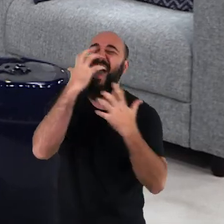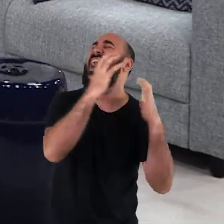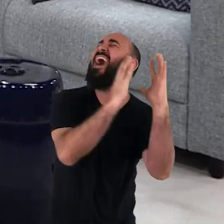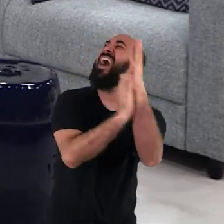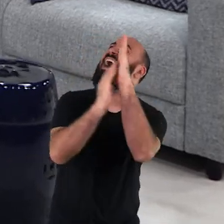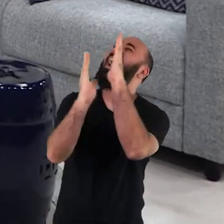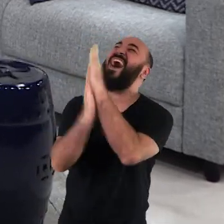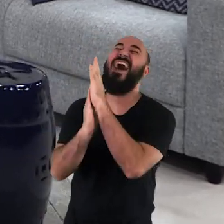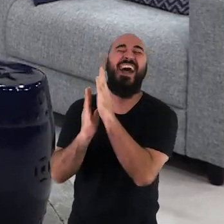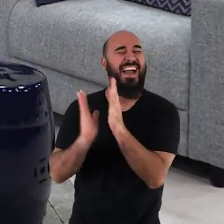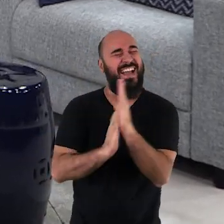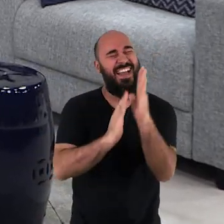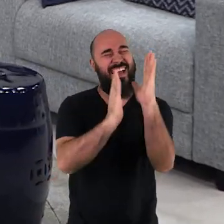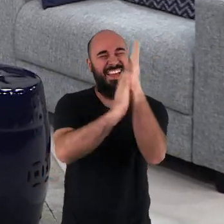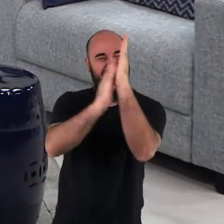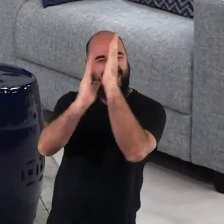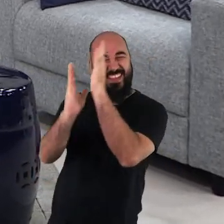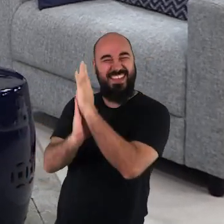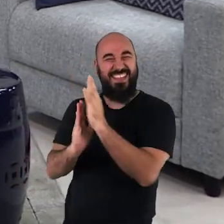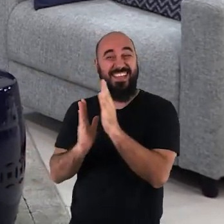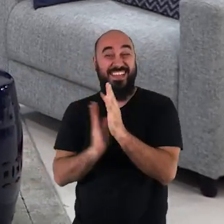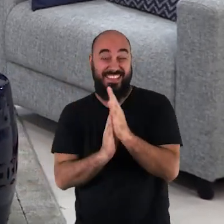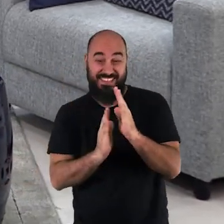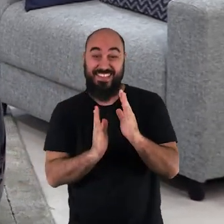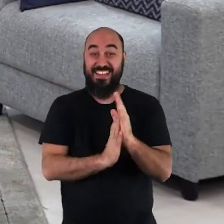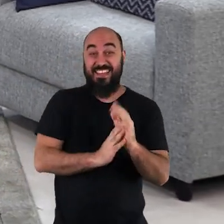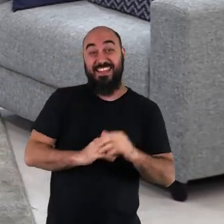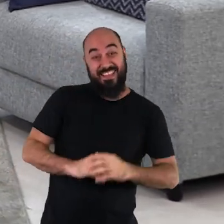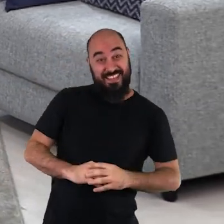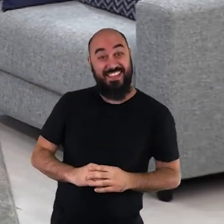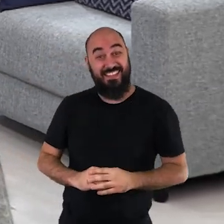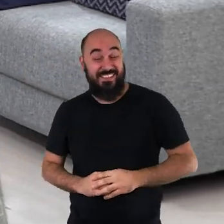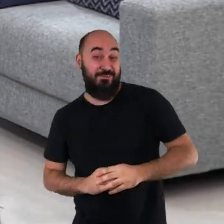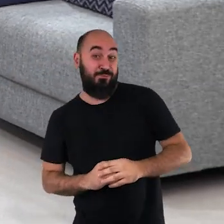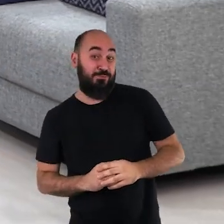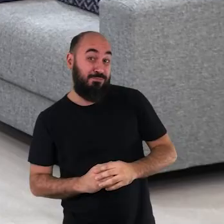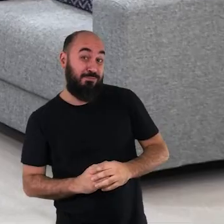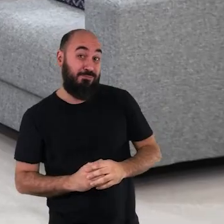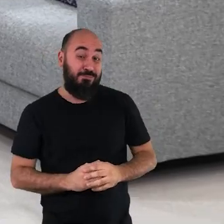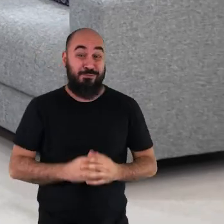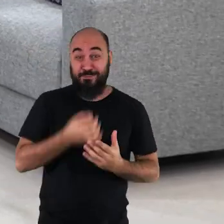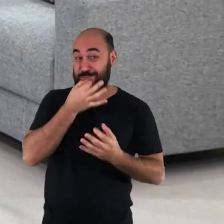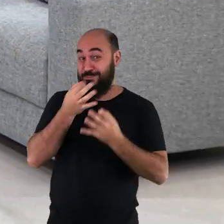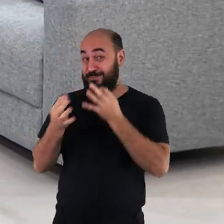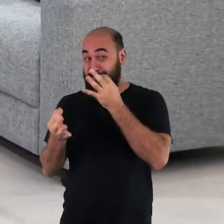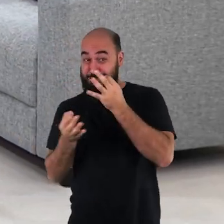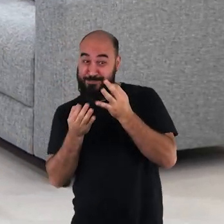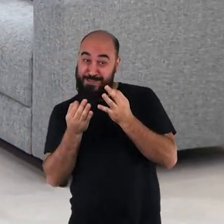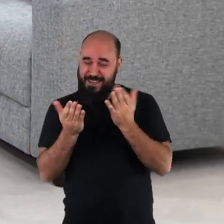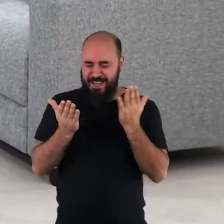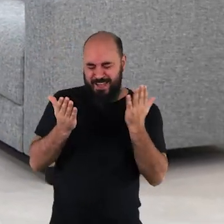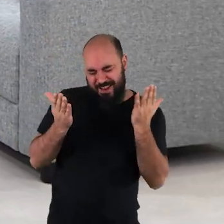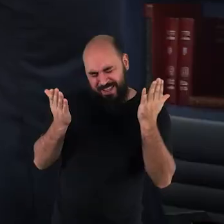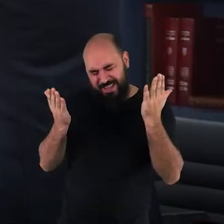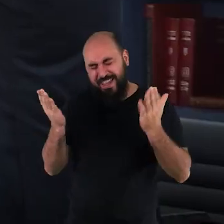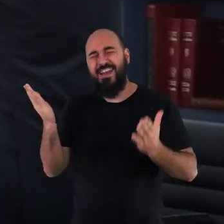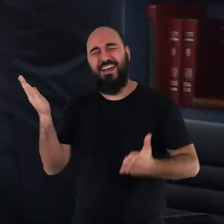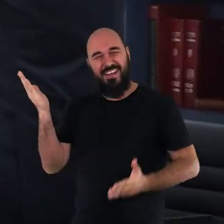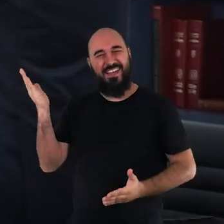louvor. Parará, parará, parará, parará, parará,